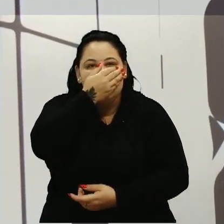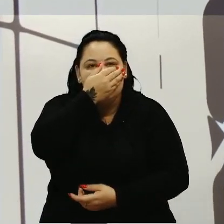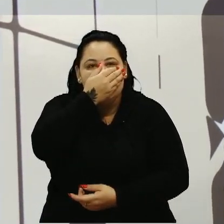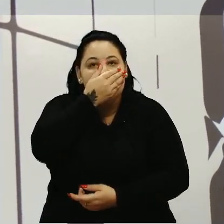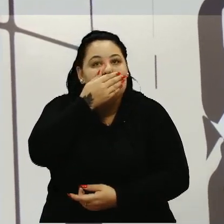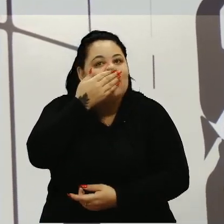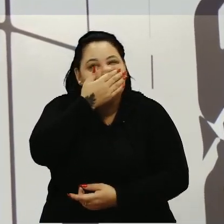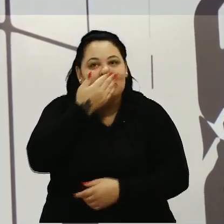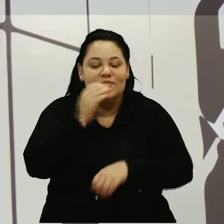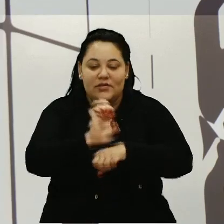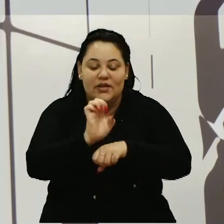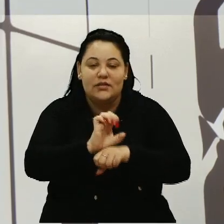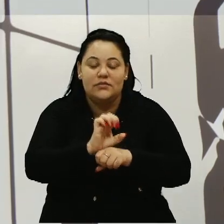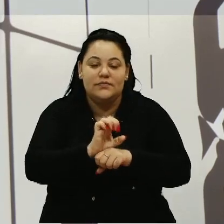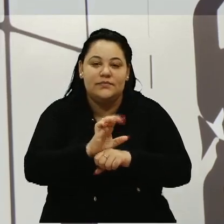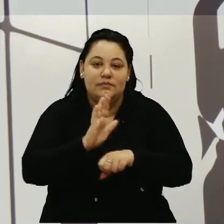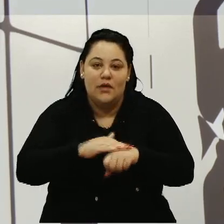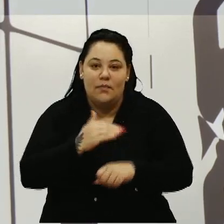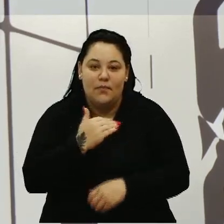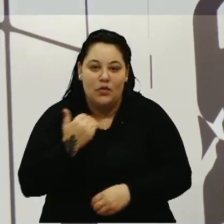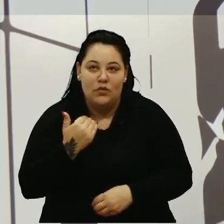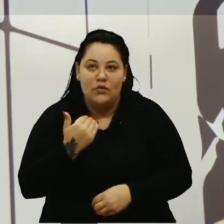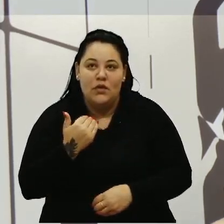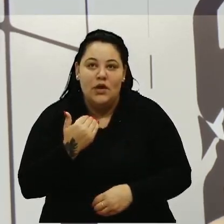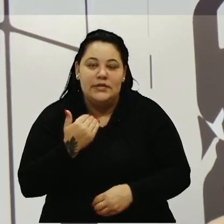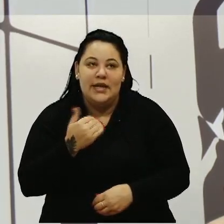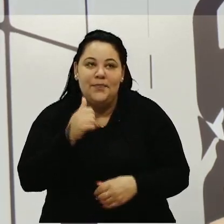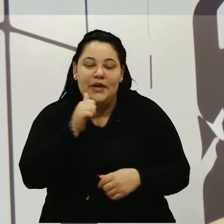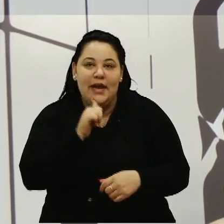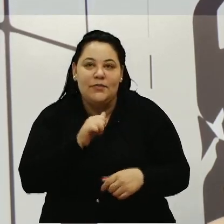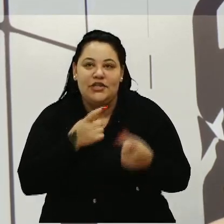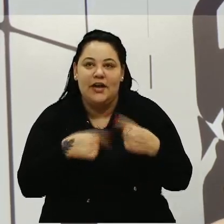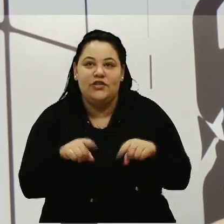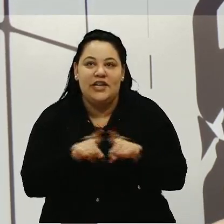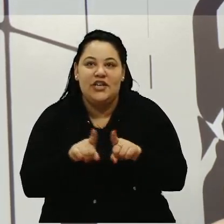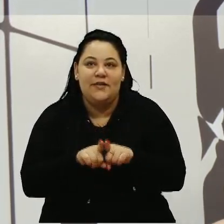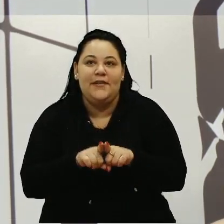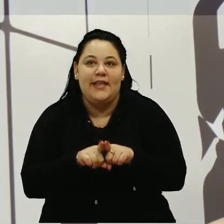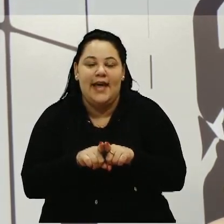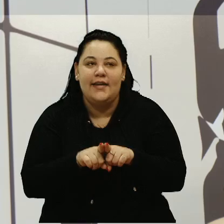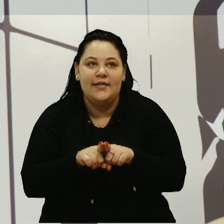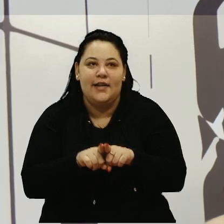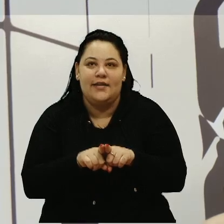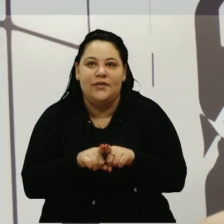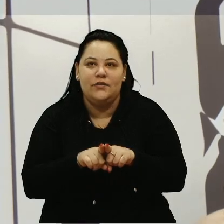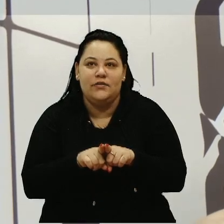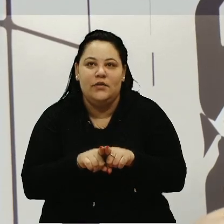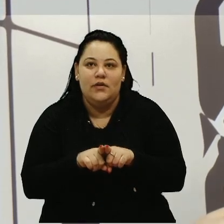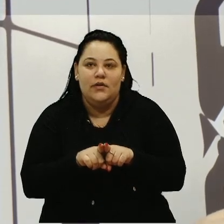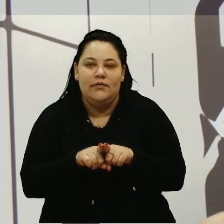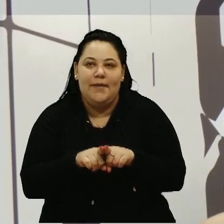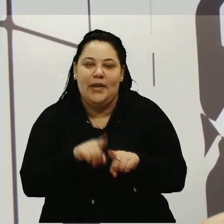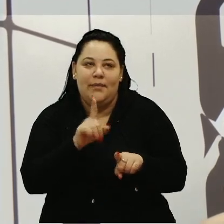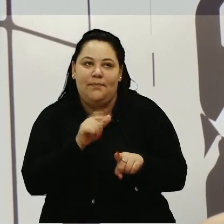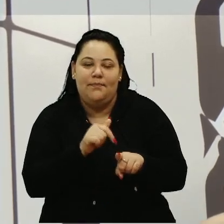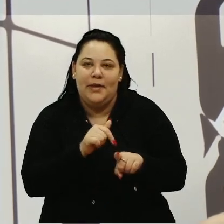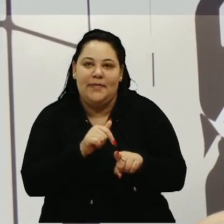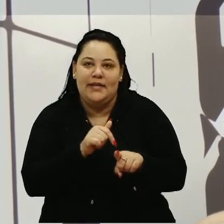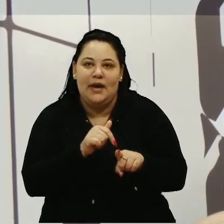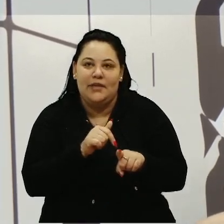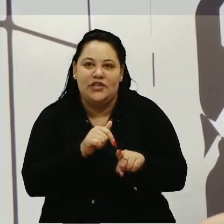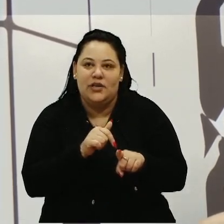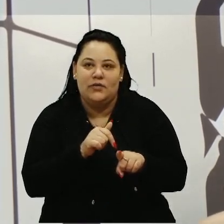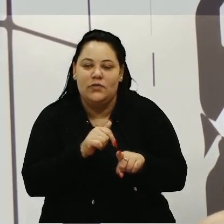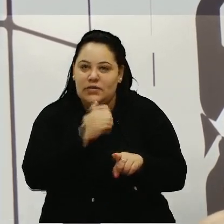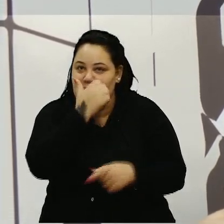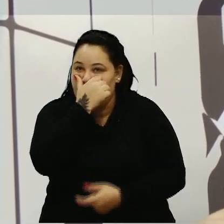num estado que mais mata mulheres do Brasil, que está no topo do ranking, e a gente não ter políticas específicas para isso. Então, são algumas das